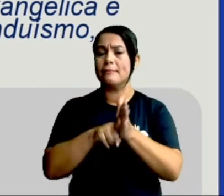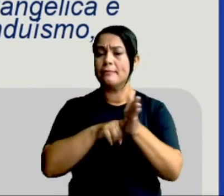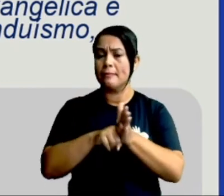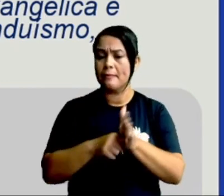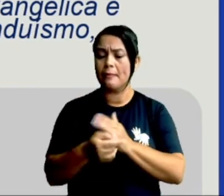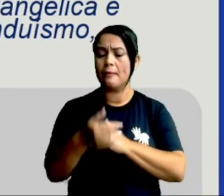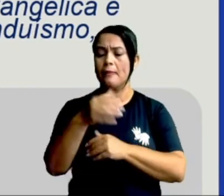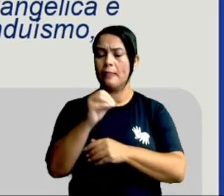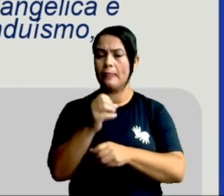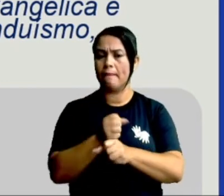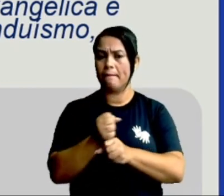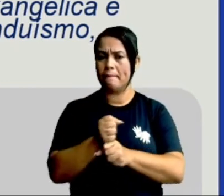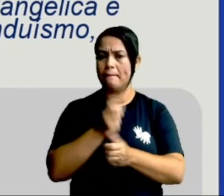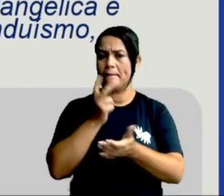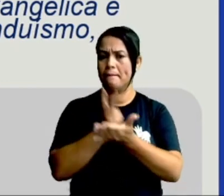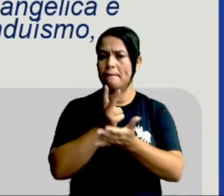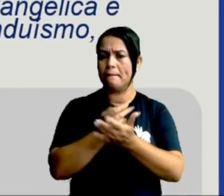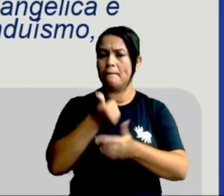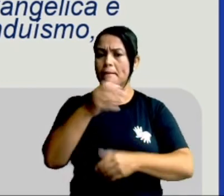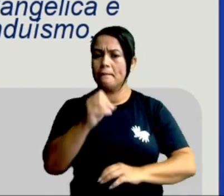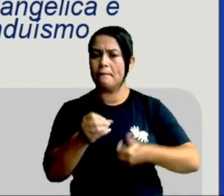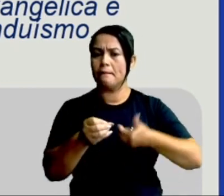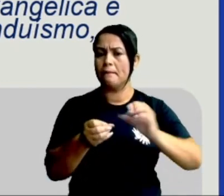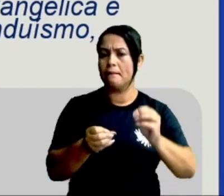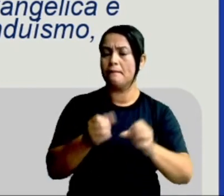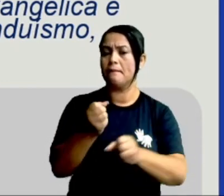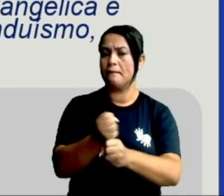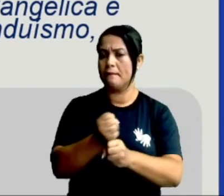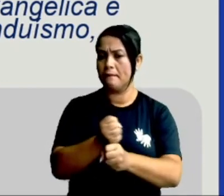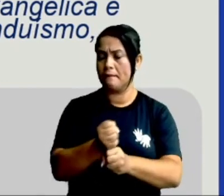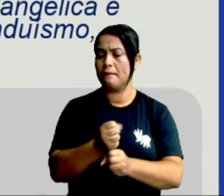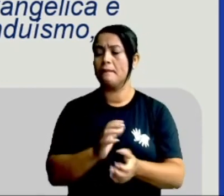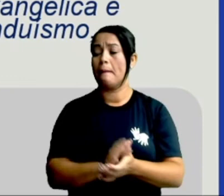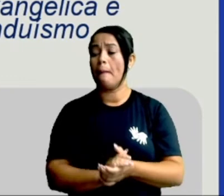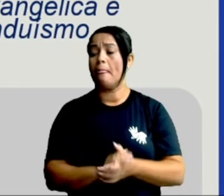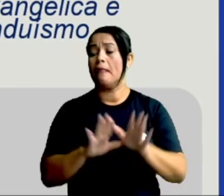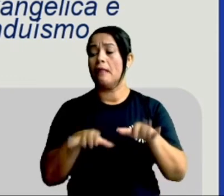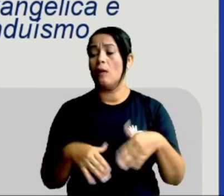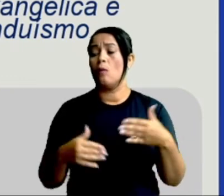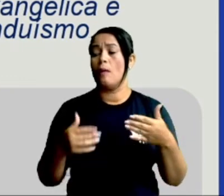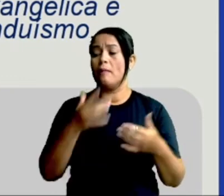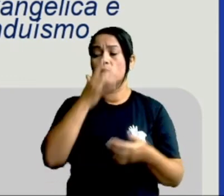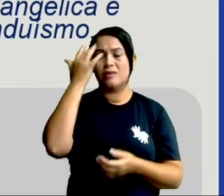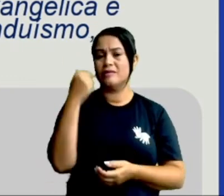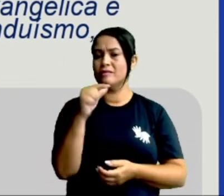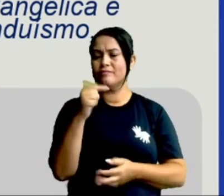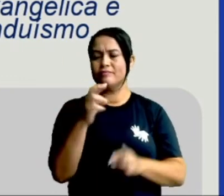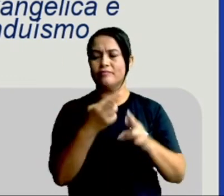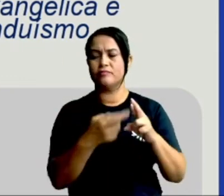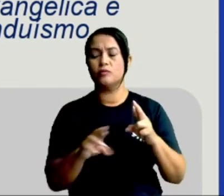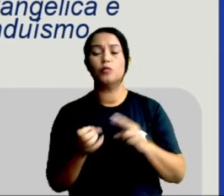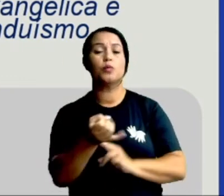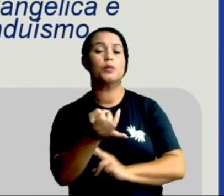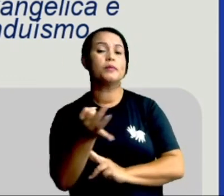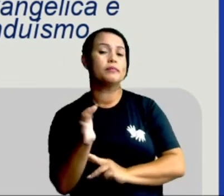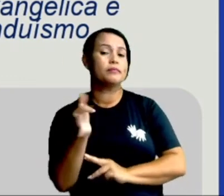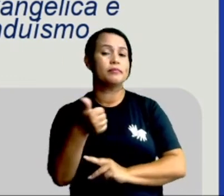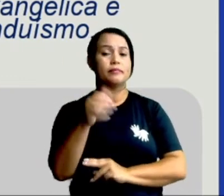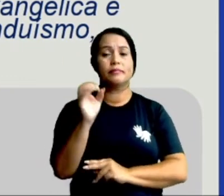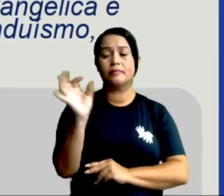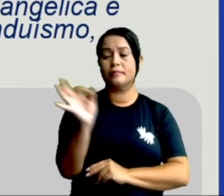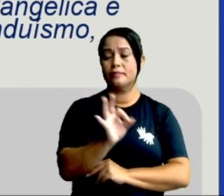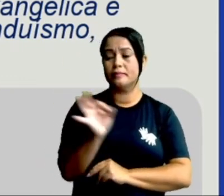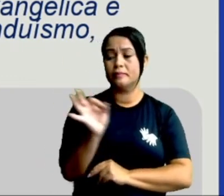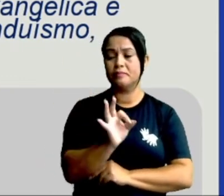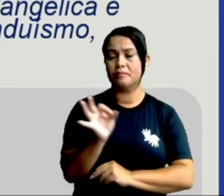10 anos, esses dados, tá? Analisados. Então, aí, de não ter religião, pessoas que não têm religião,